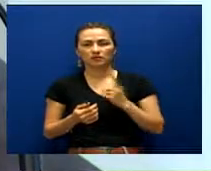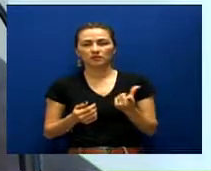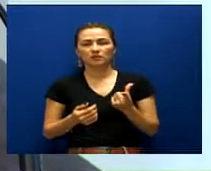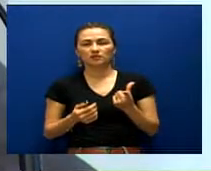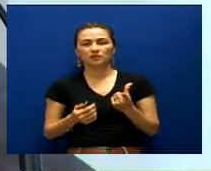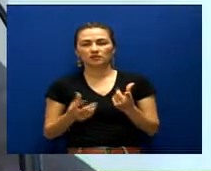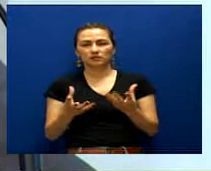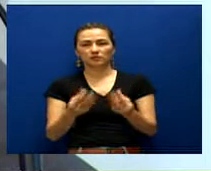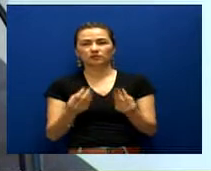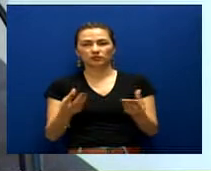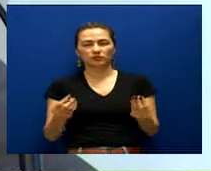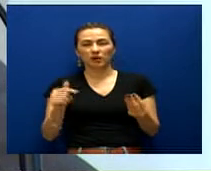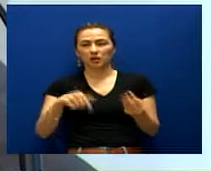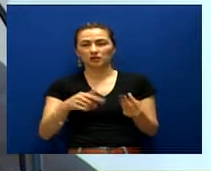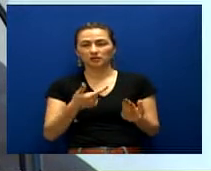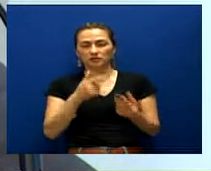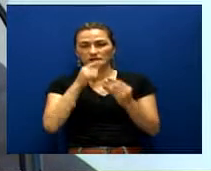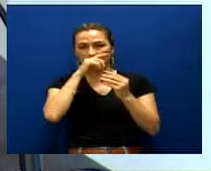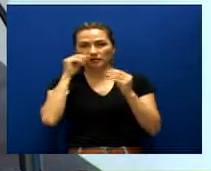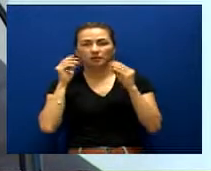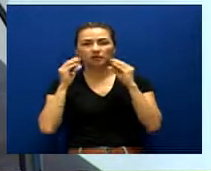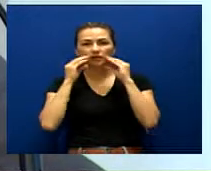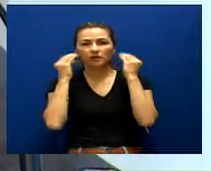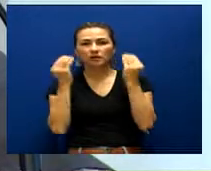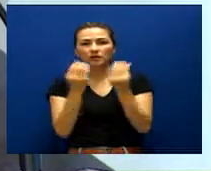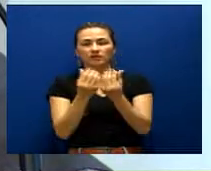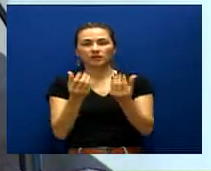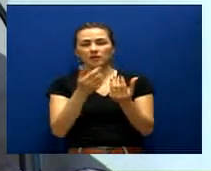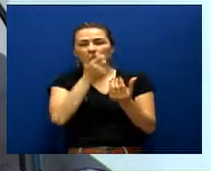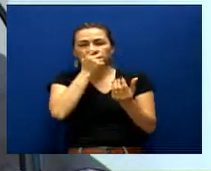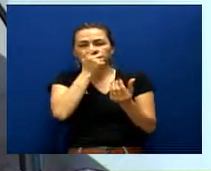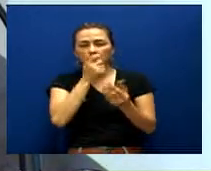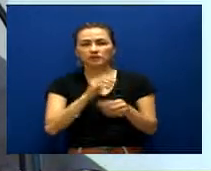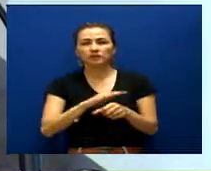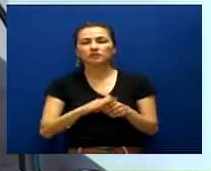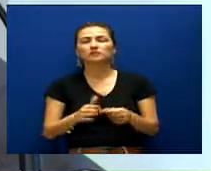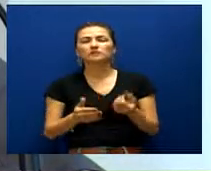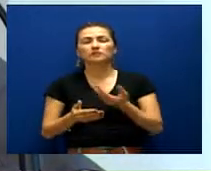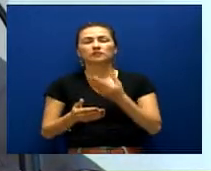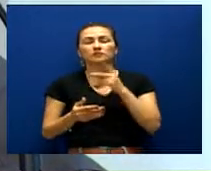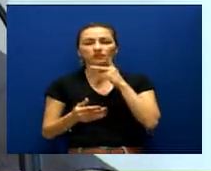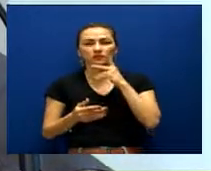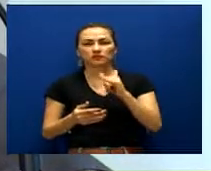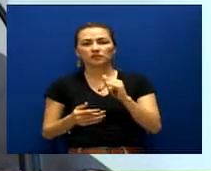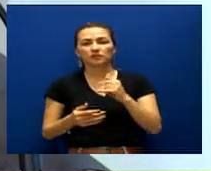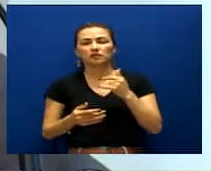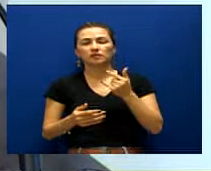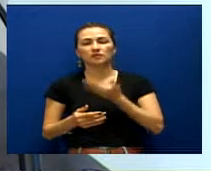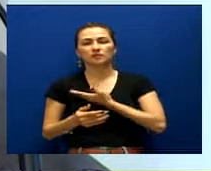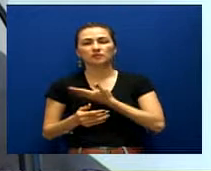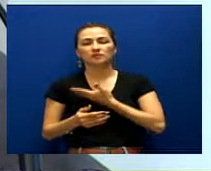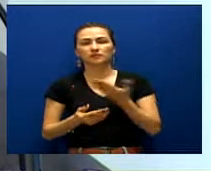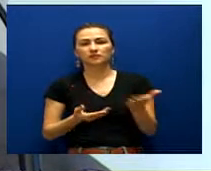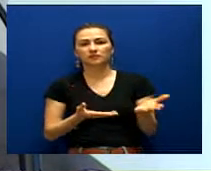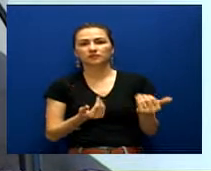cheia de pais, de amigos, de jovens,